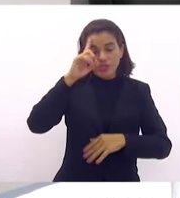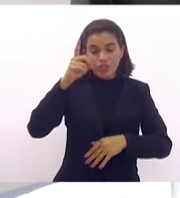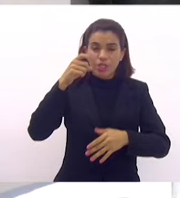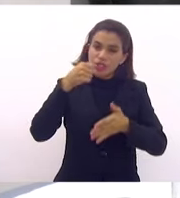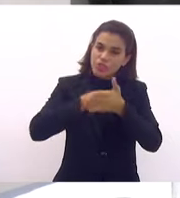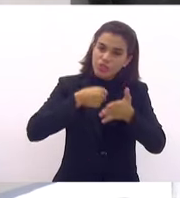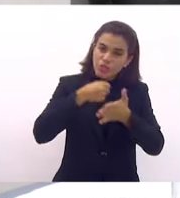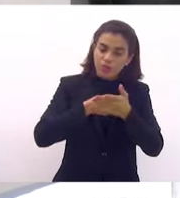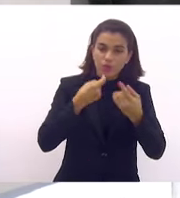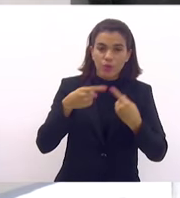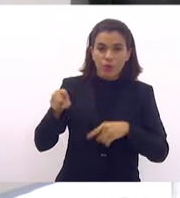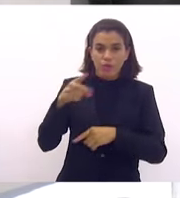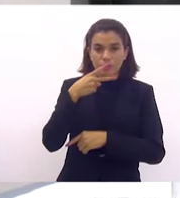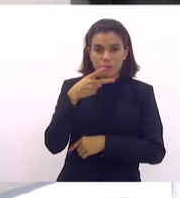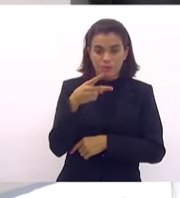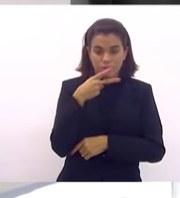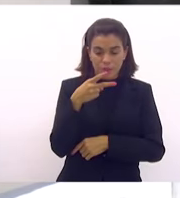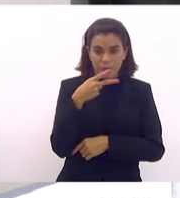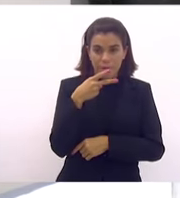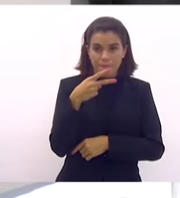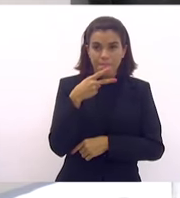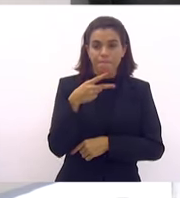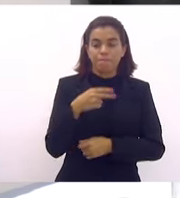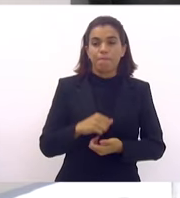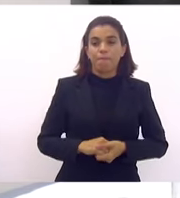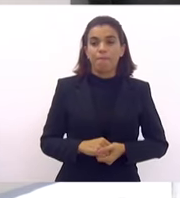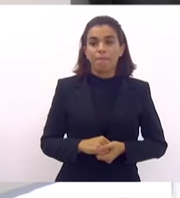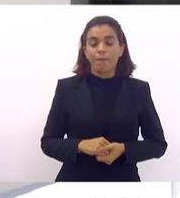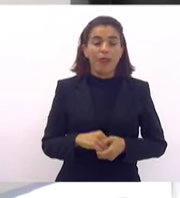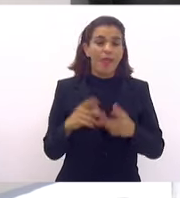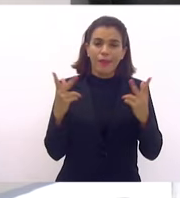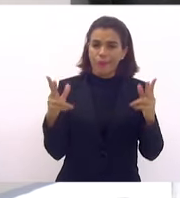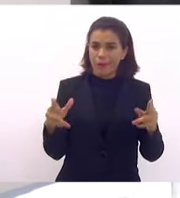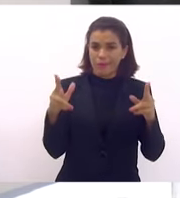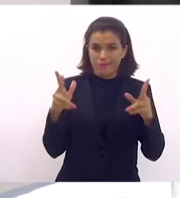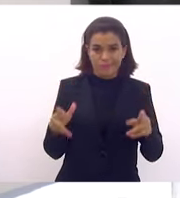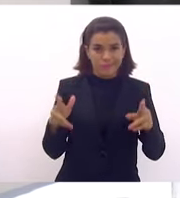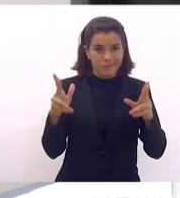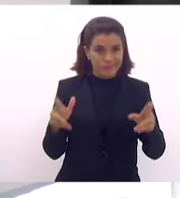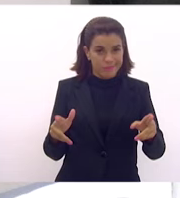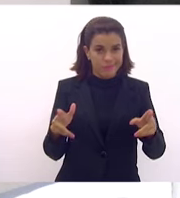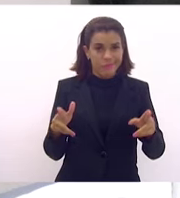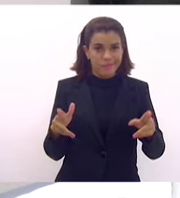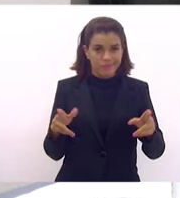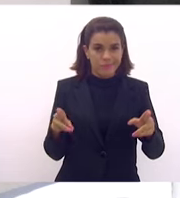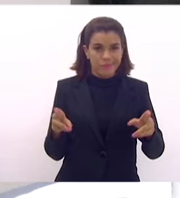a campanha de saúde pública. A melhor escolha não é fumar na forma em que menciona. É o mesmo caso. Então,